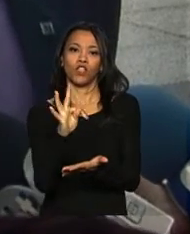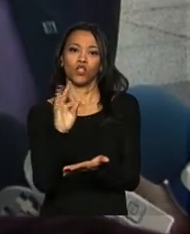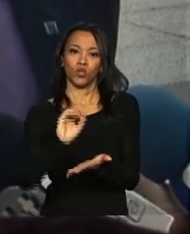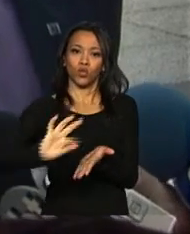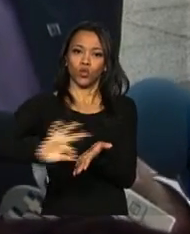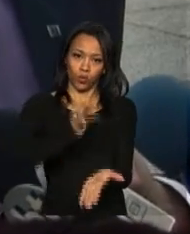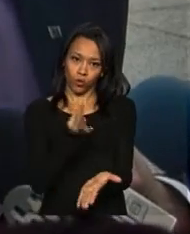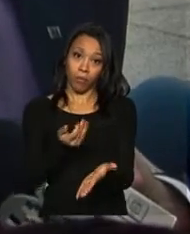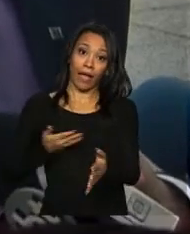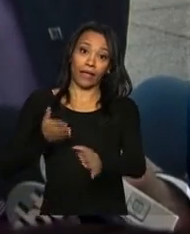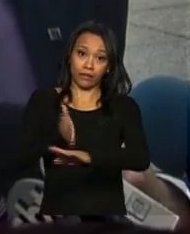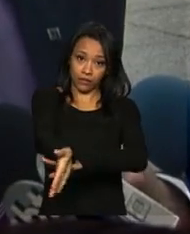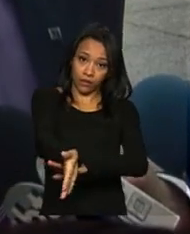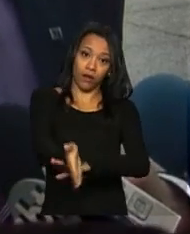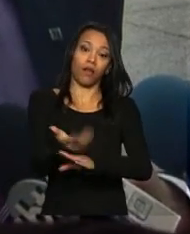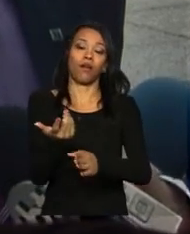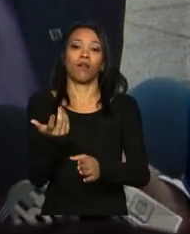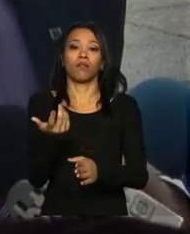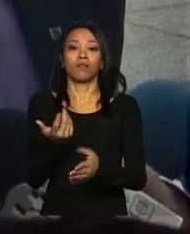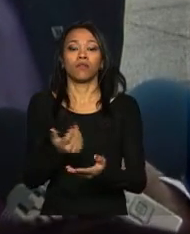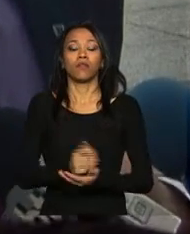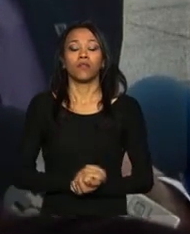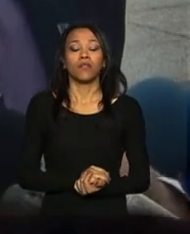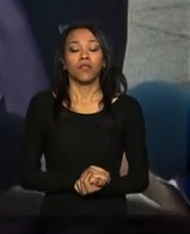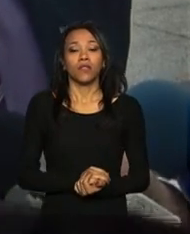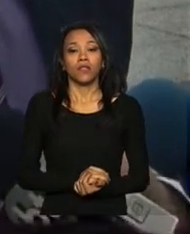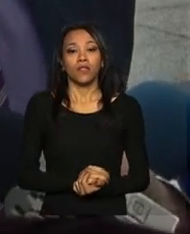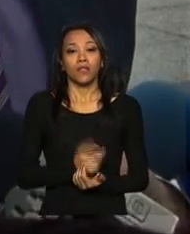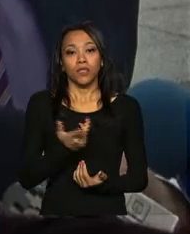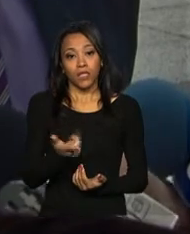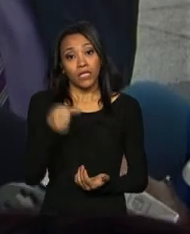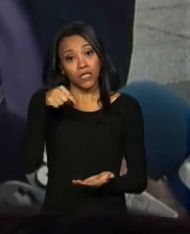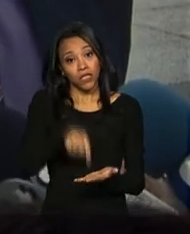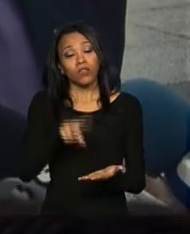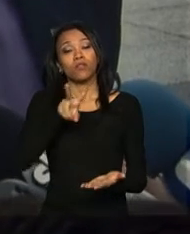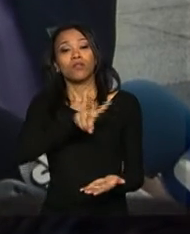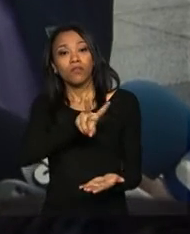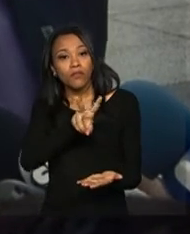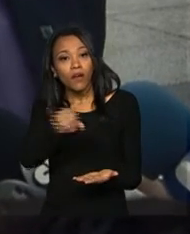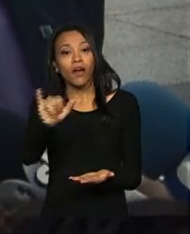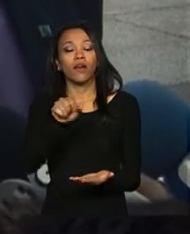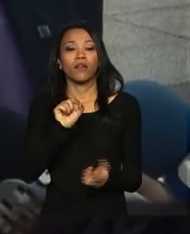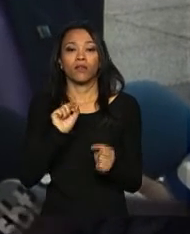de entrada global, Global Entry, e isso levará no futuro